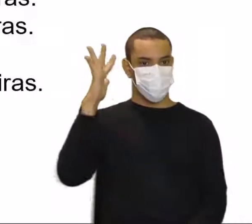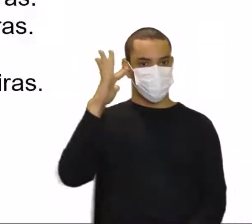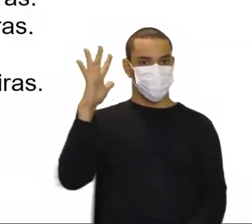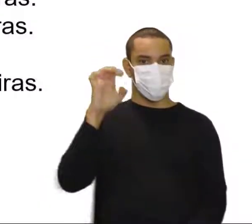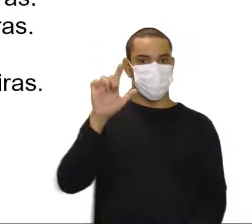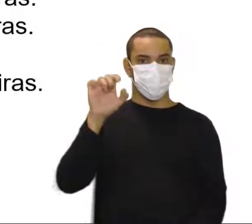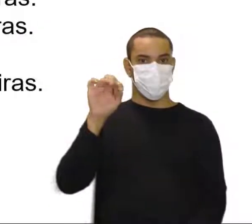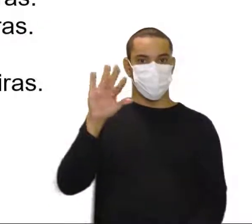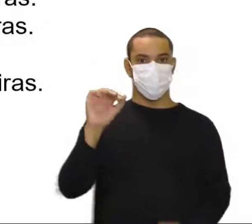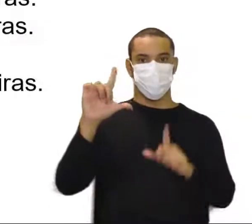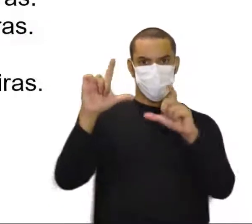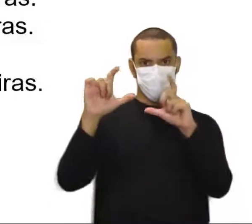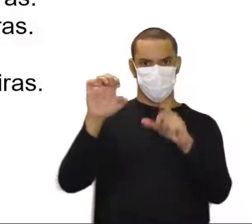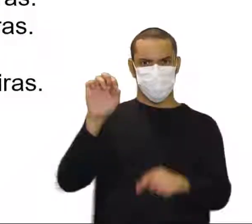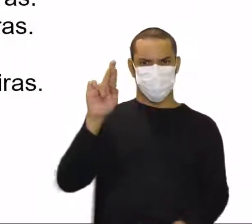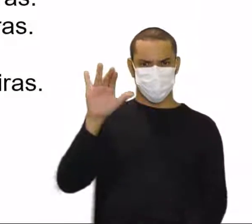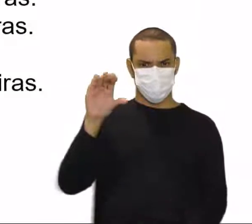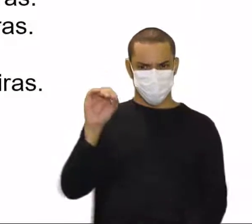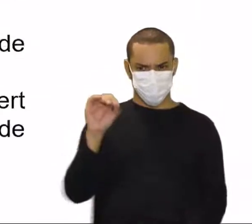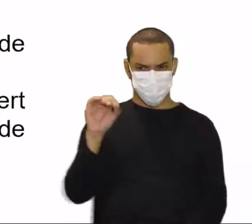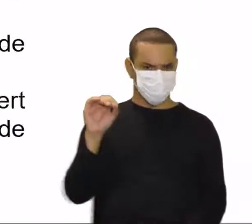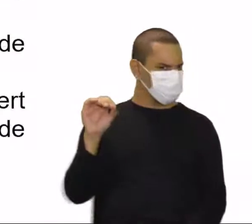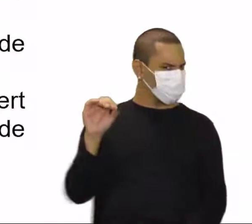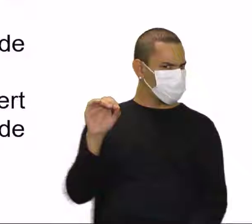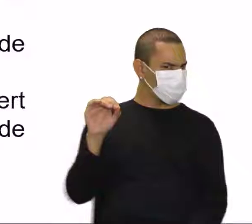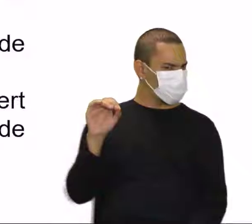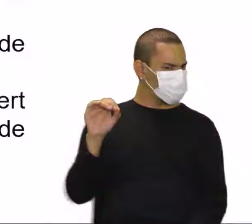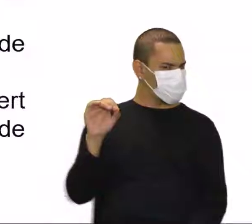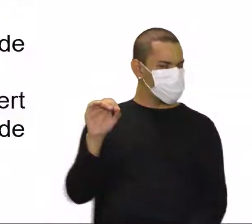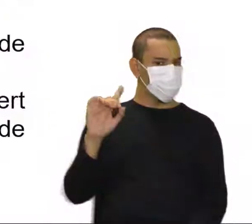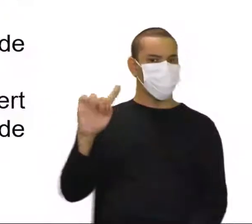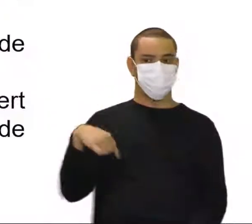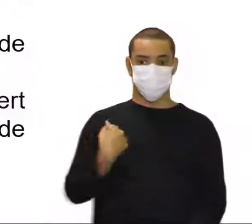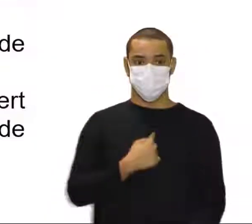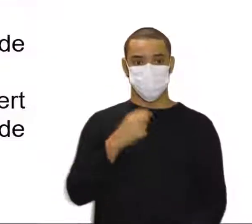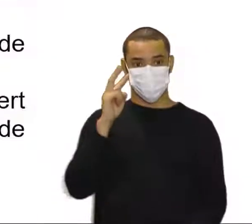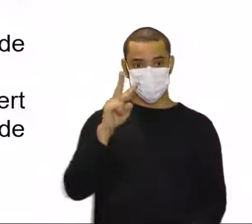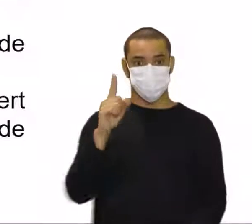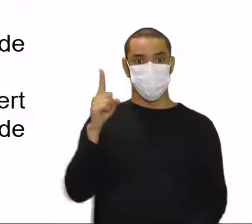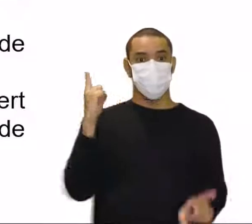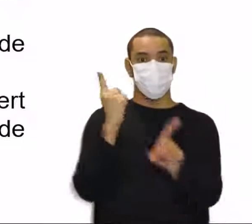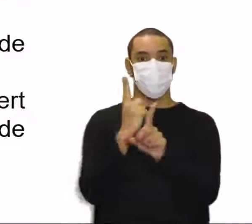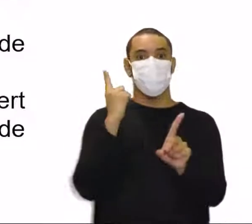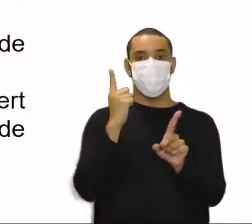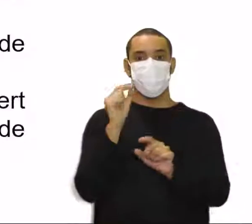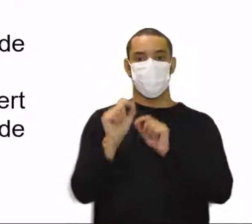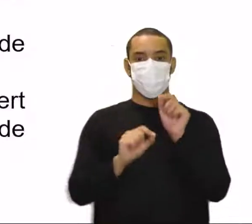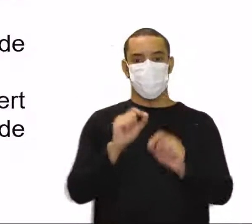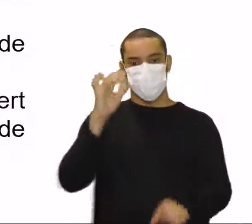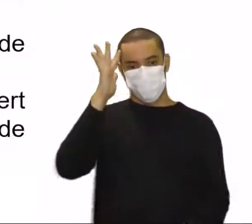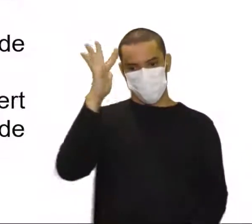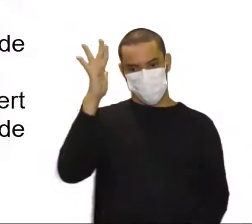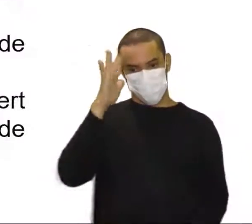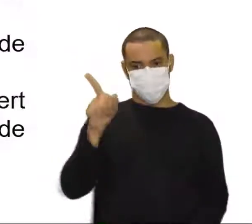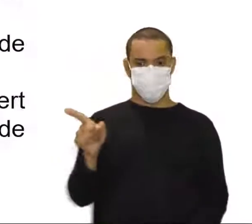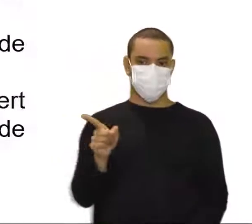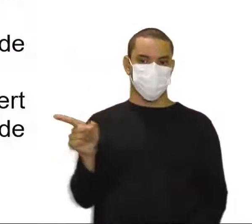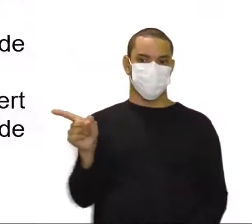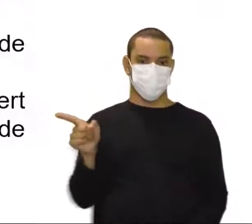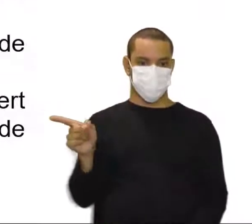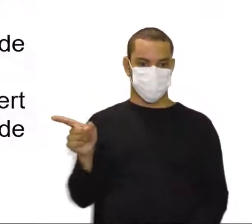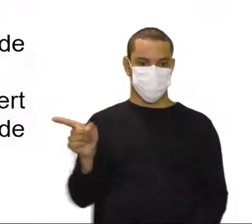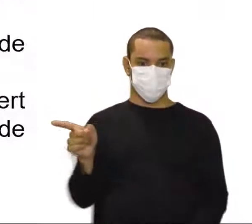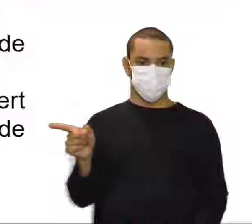efeito fotoelétrico. Nós vimos, pessoal, que ele preveu essas ondas em teoria de relatividade